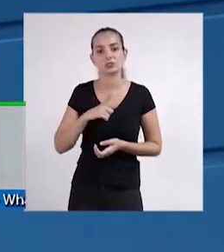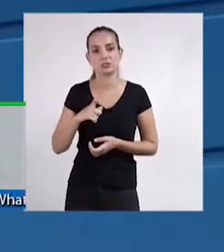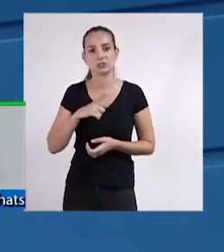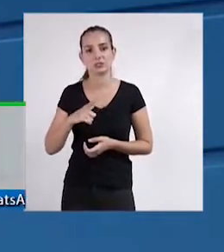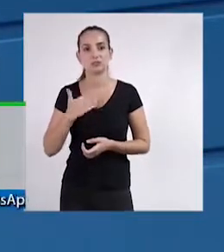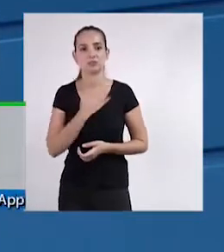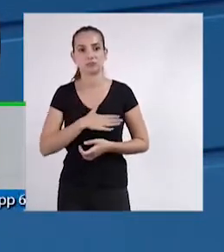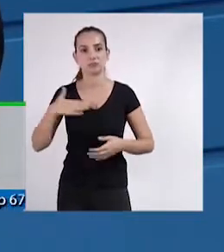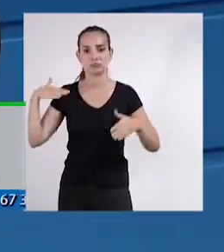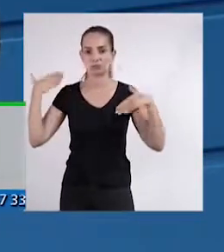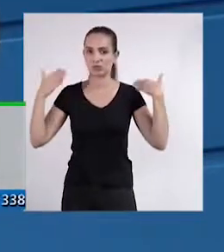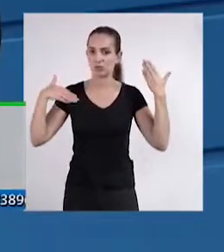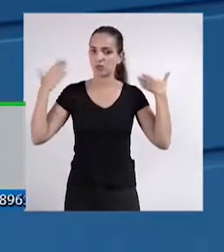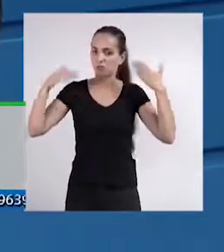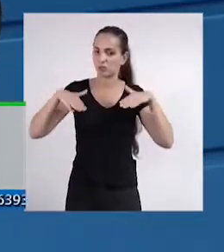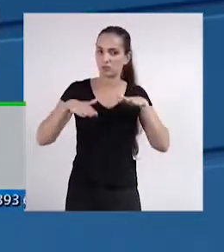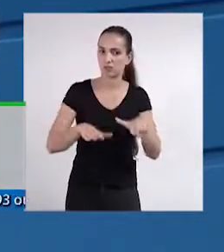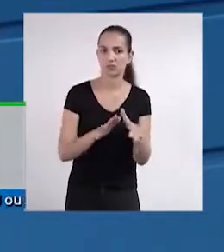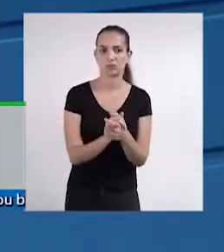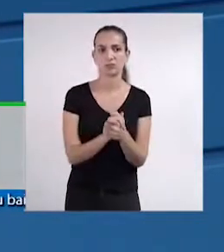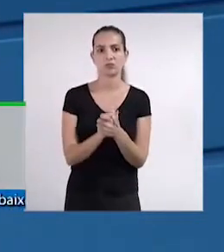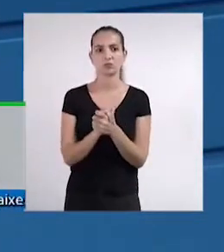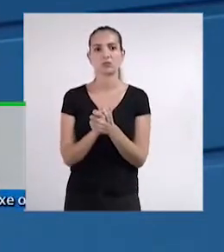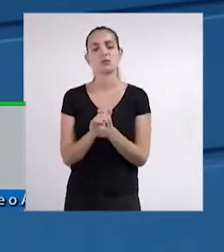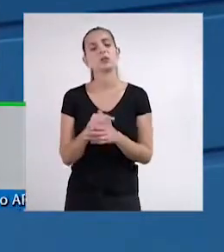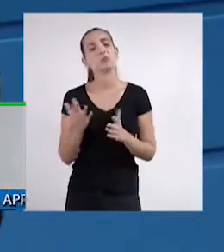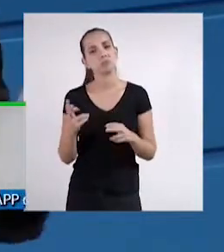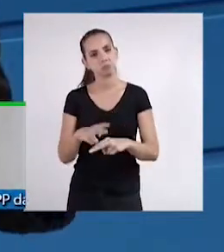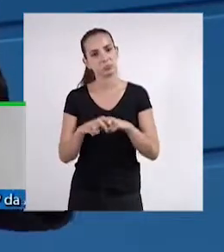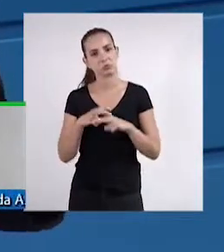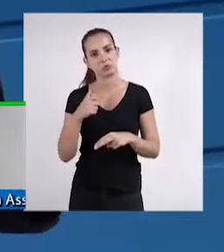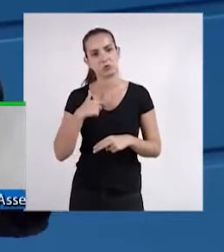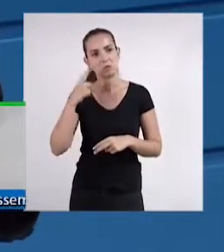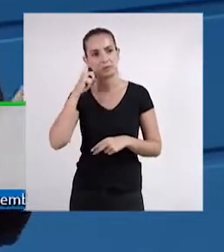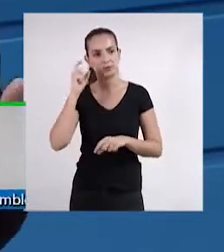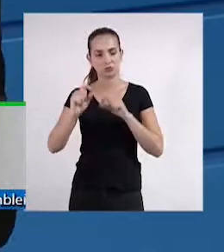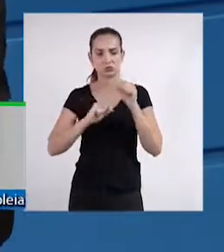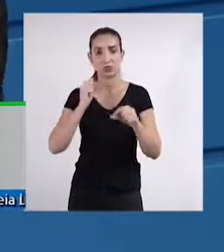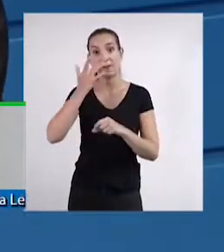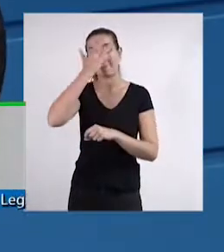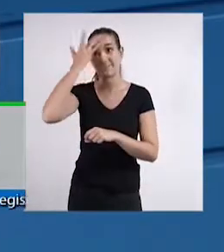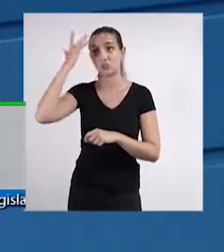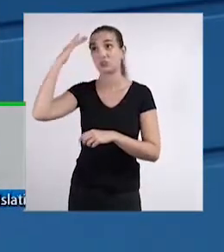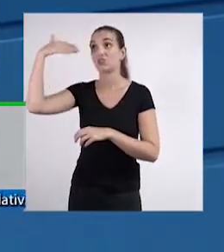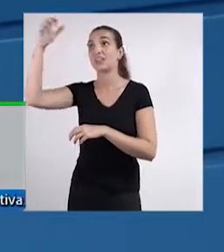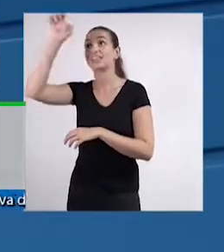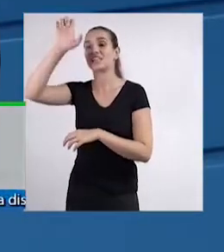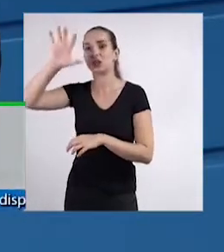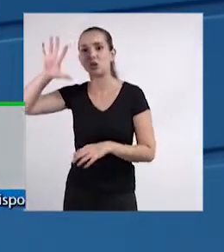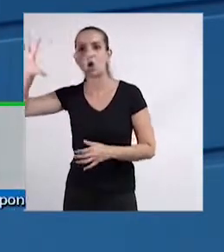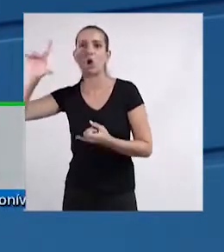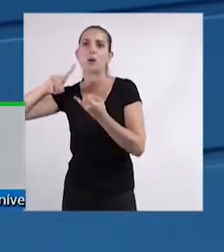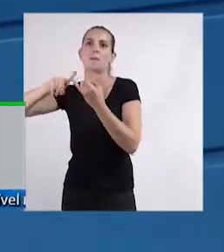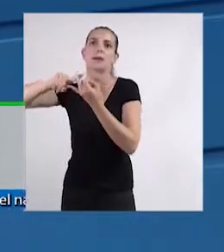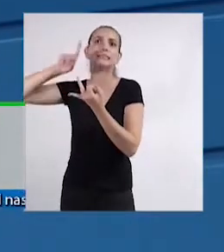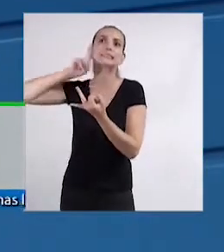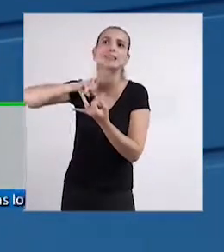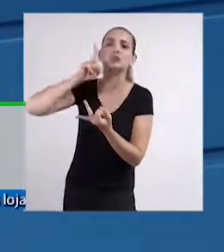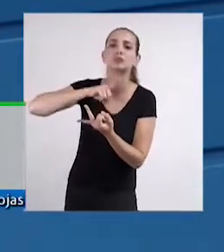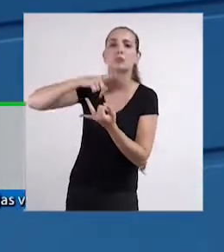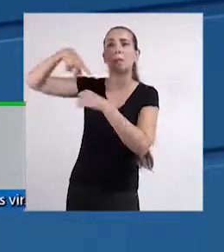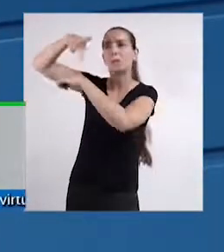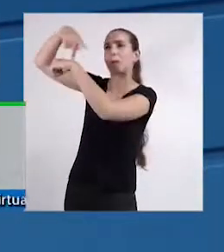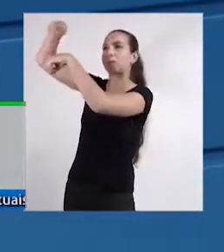traz nenhuma espécie. E eu penso que o turista que vem da Europa, dos Estados Unidos, ele não vem aqui